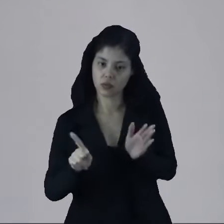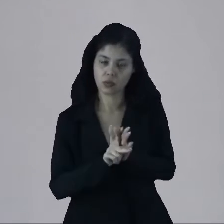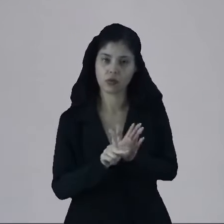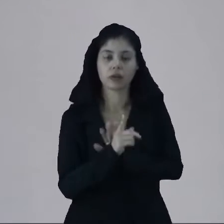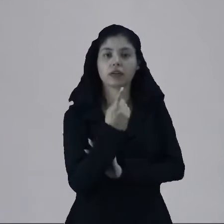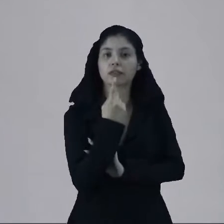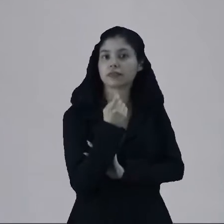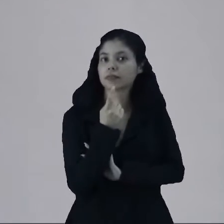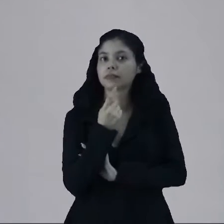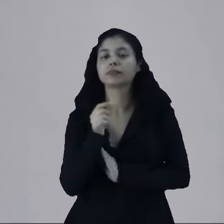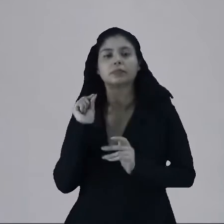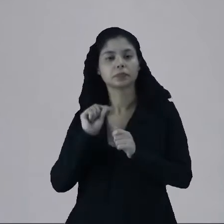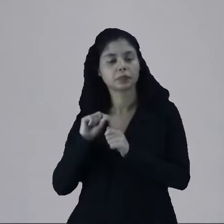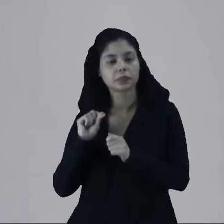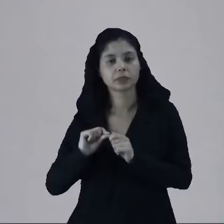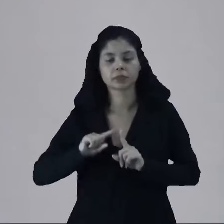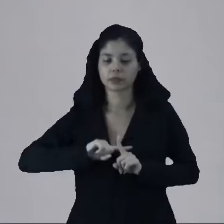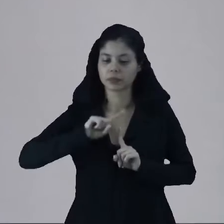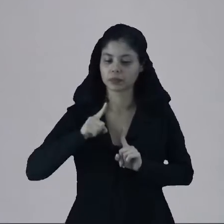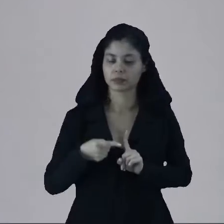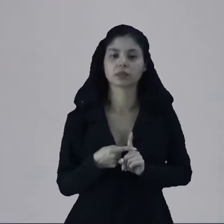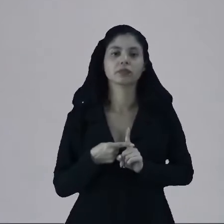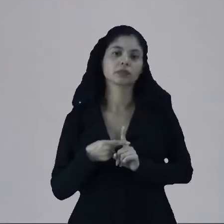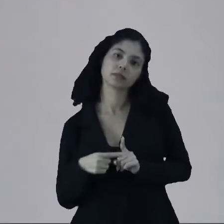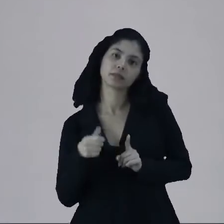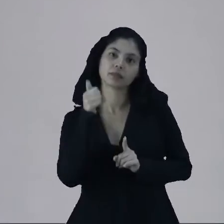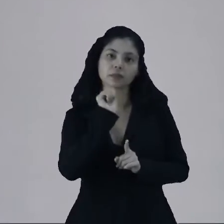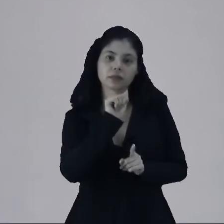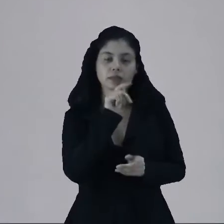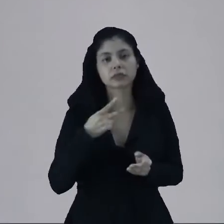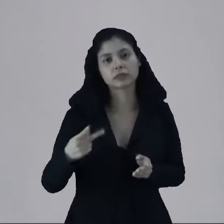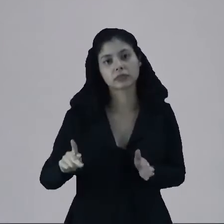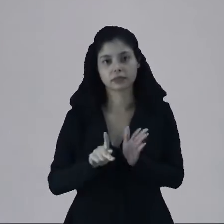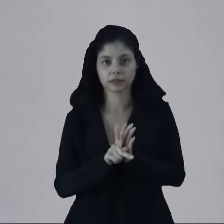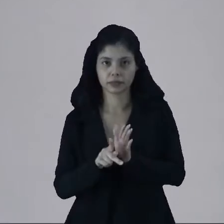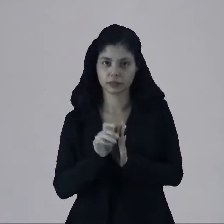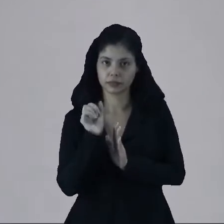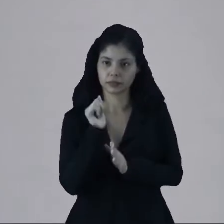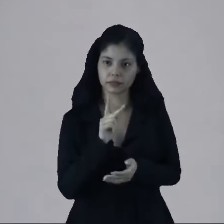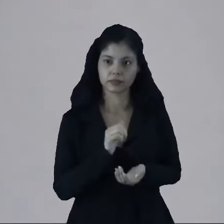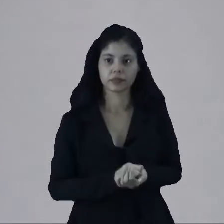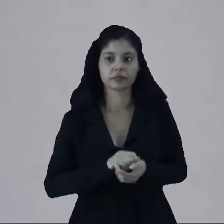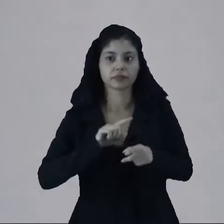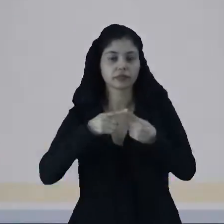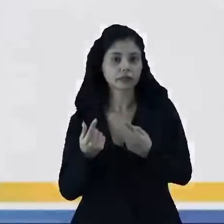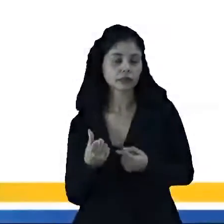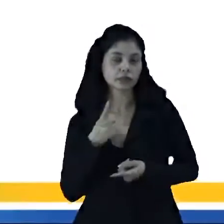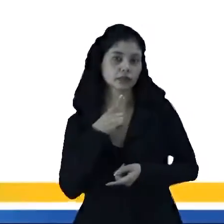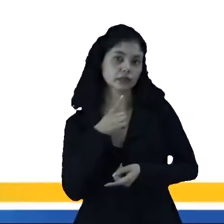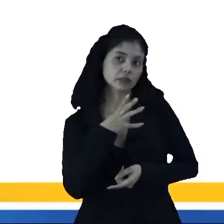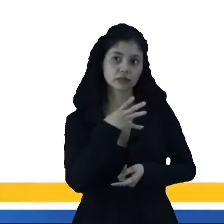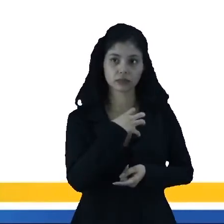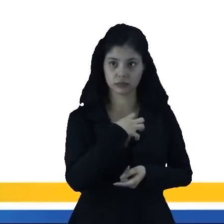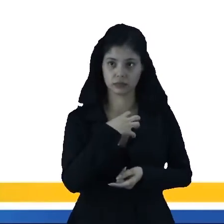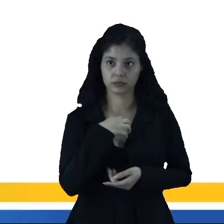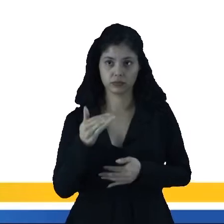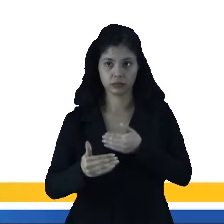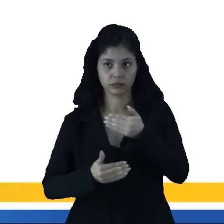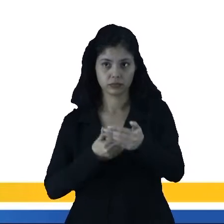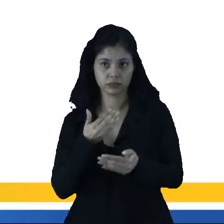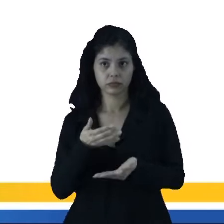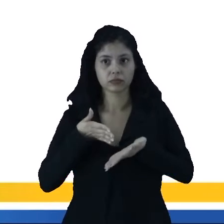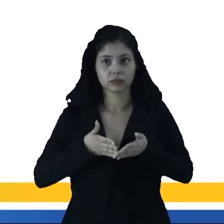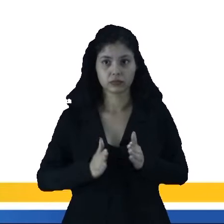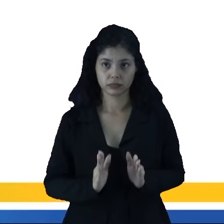próprio sanguezinho que está sendo formado lá nela e a mamãe vai ter o sangue dela lá, tudo bem? Mas existe um momento durante